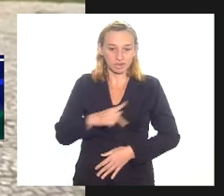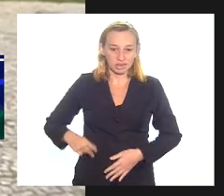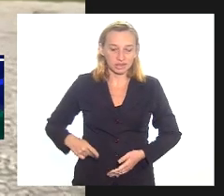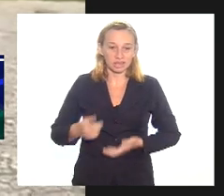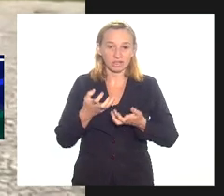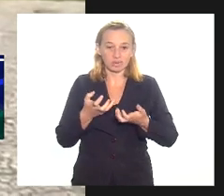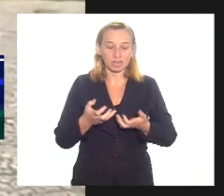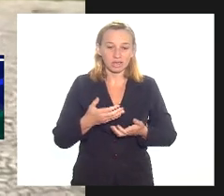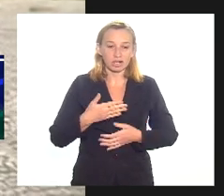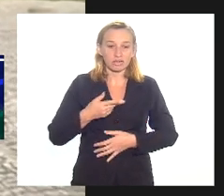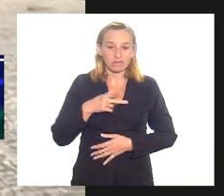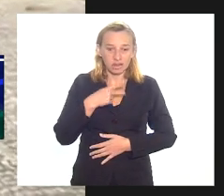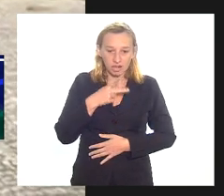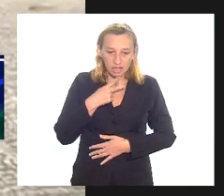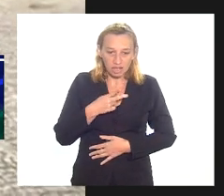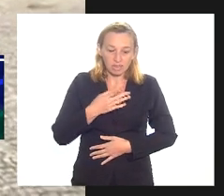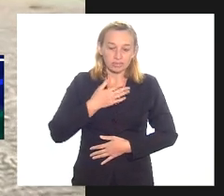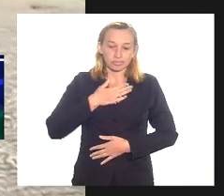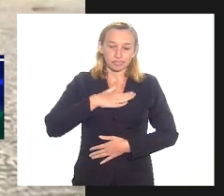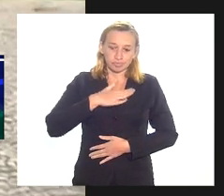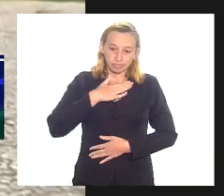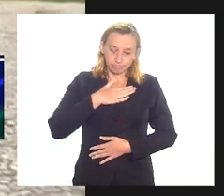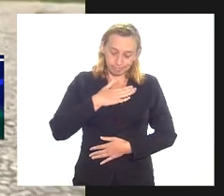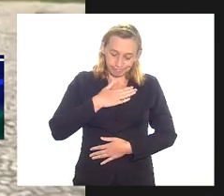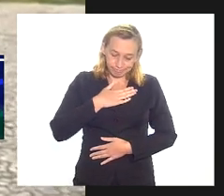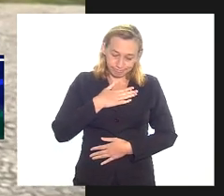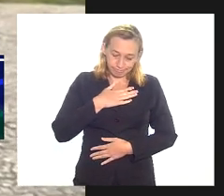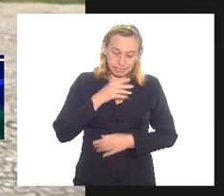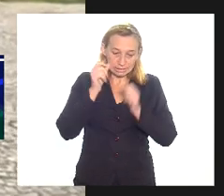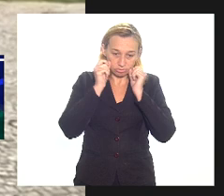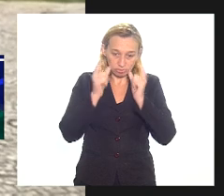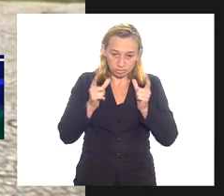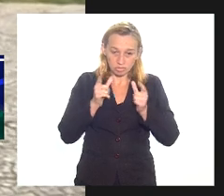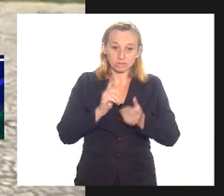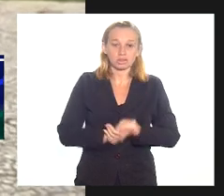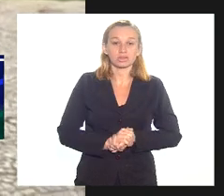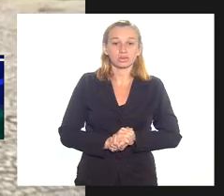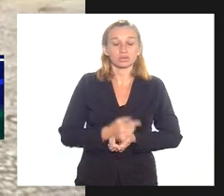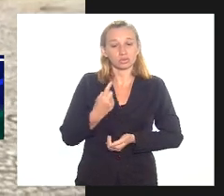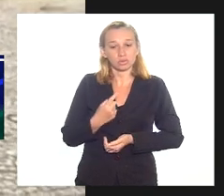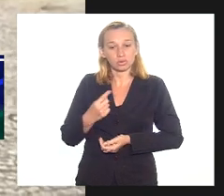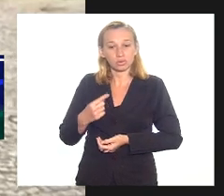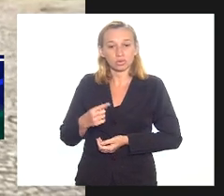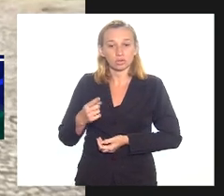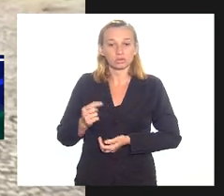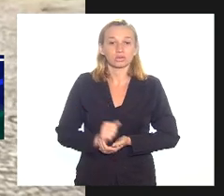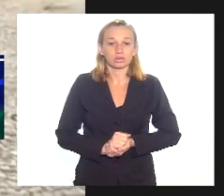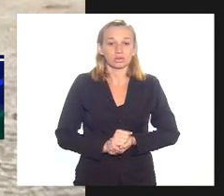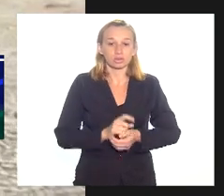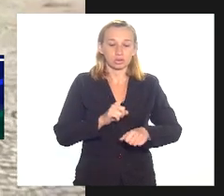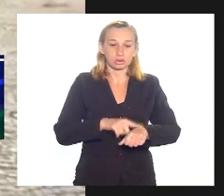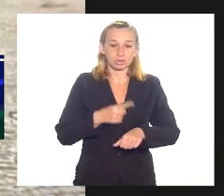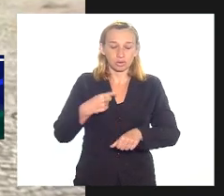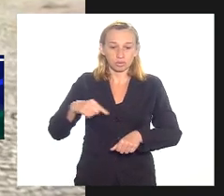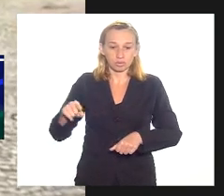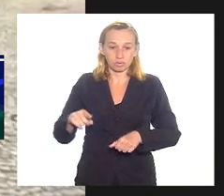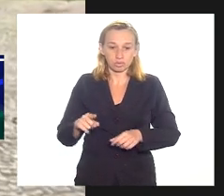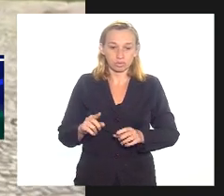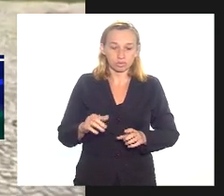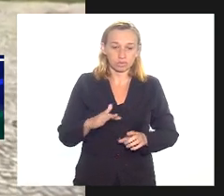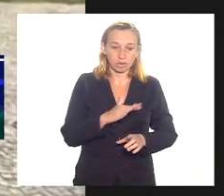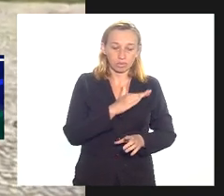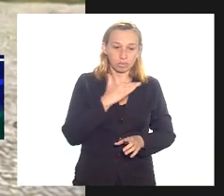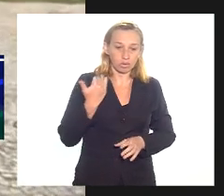um desabafo e um alerta. Eu estou vindo nesse exato momento do enterro